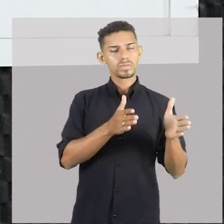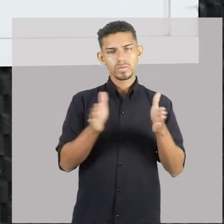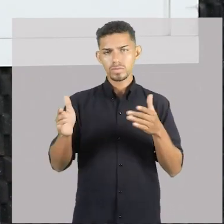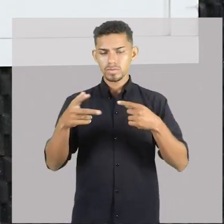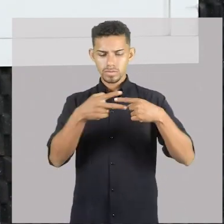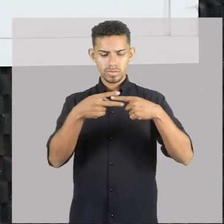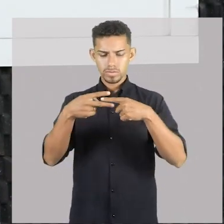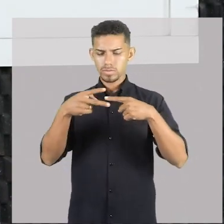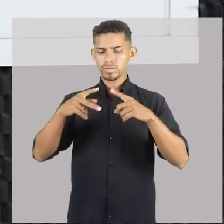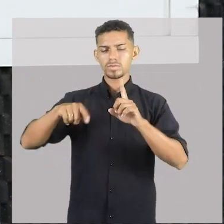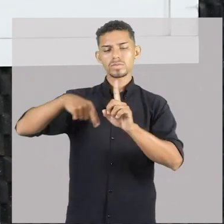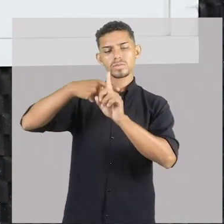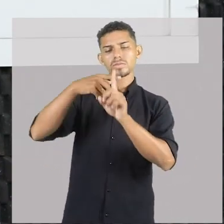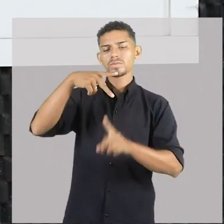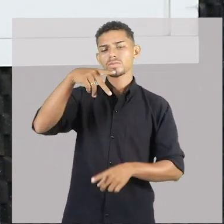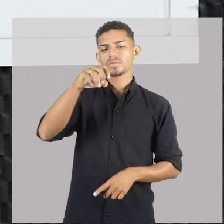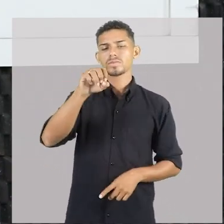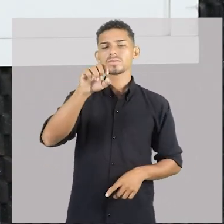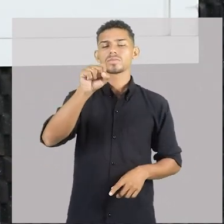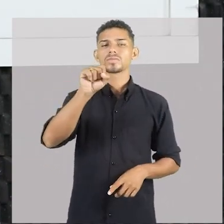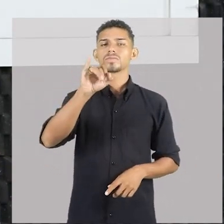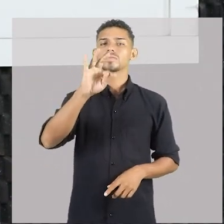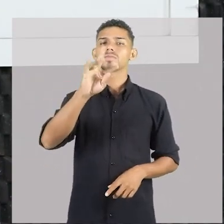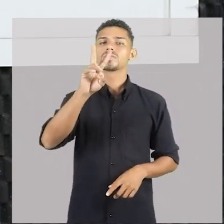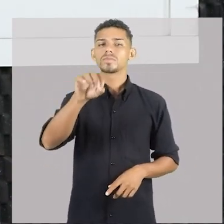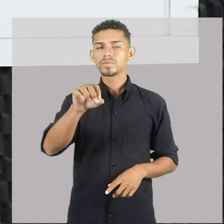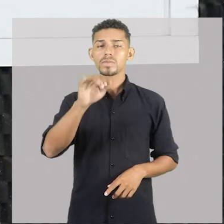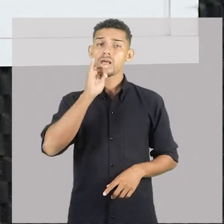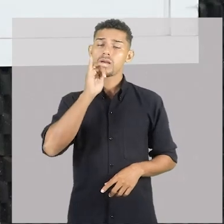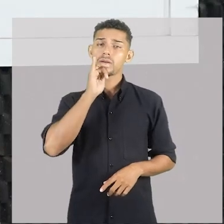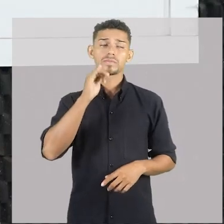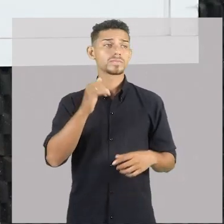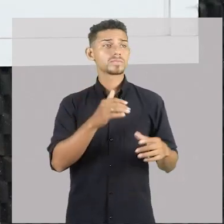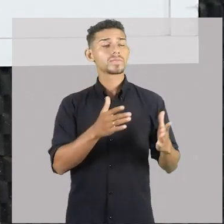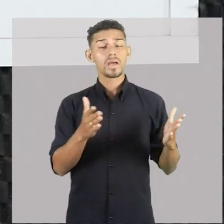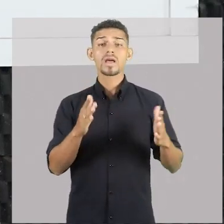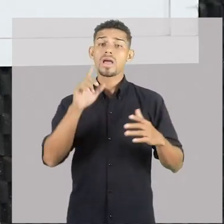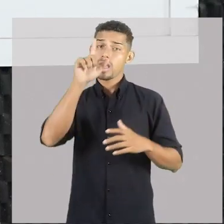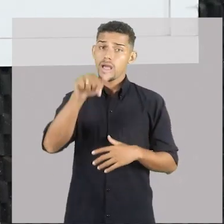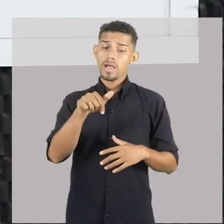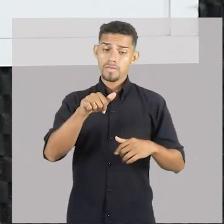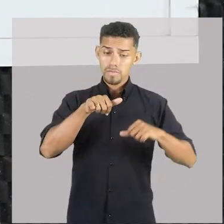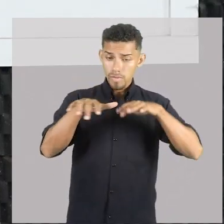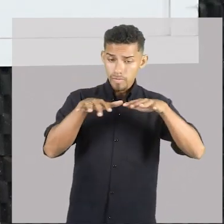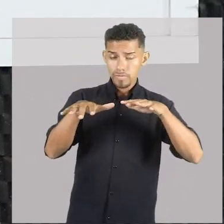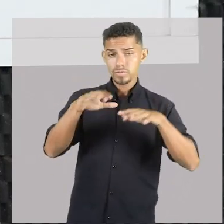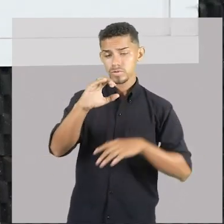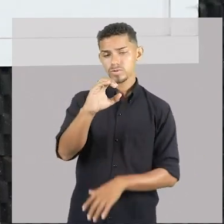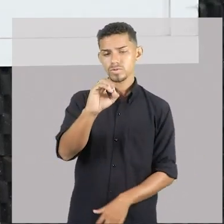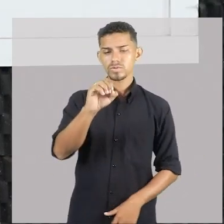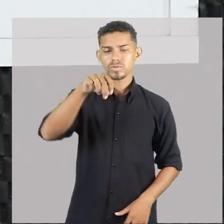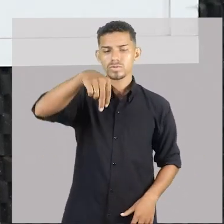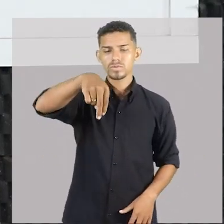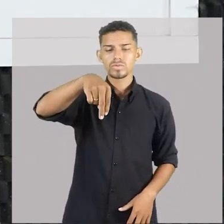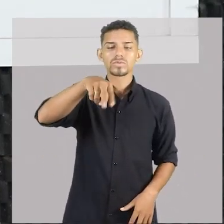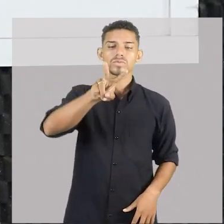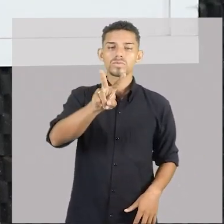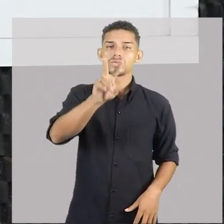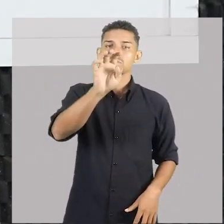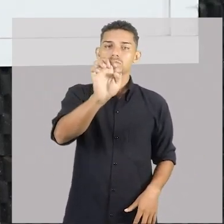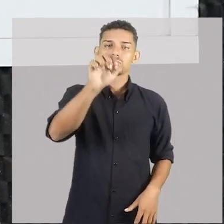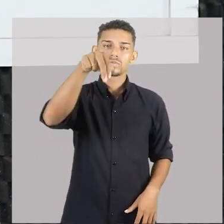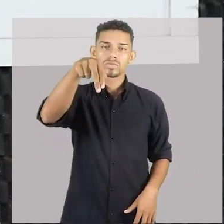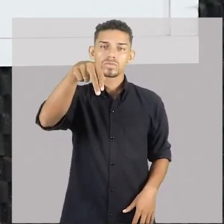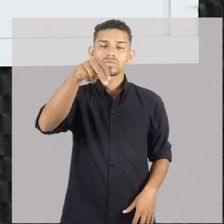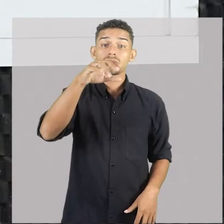e atraídas para o polo negativo. Esse é o movimento convencional, que é o movimento que a gente utiliza. Então,